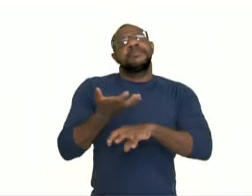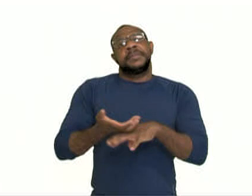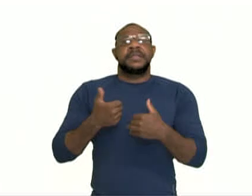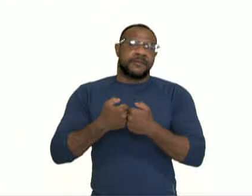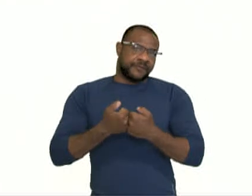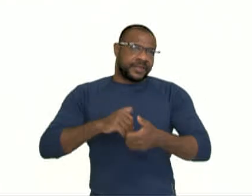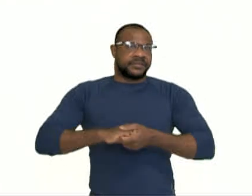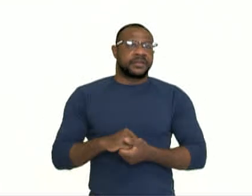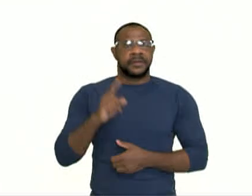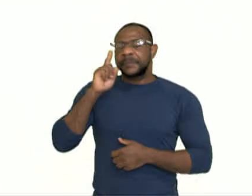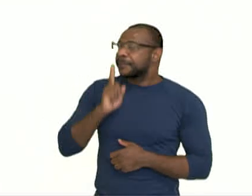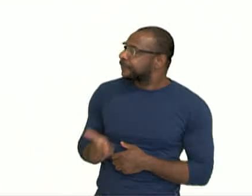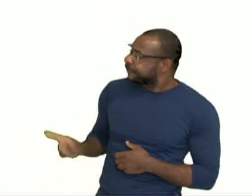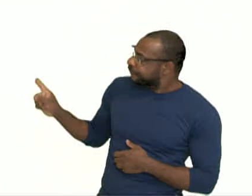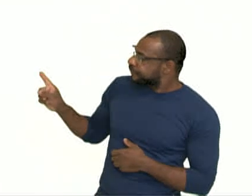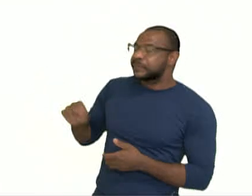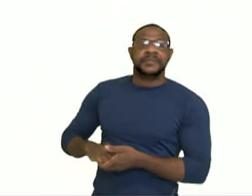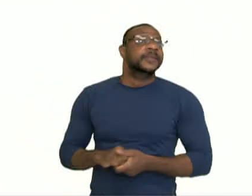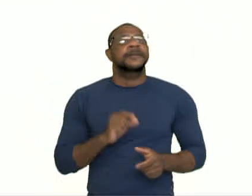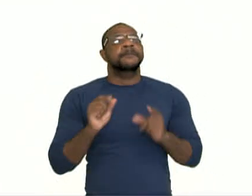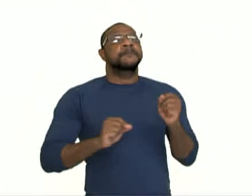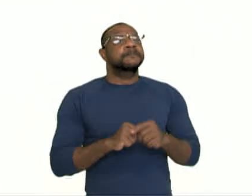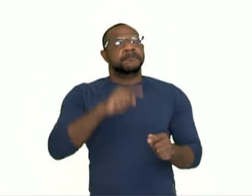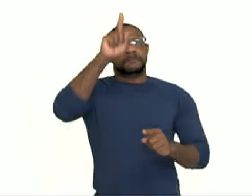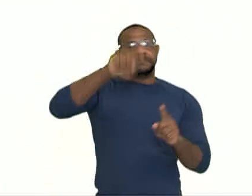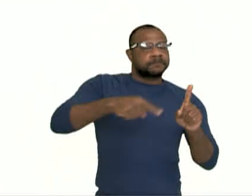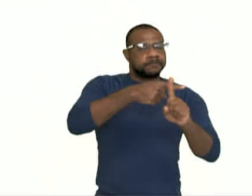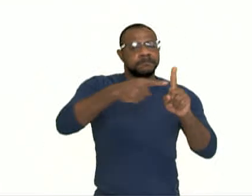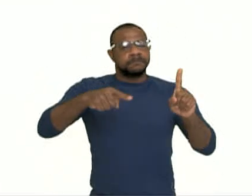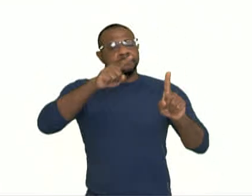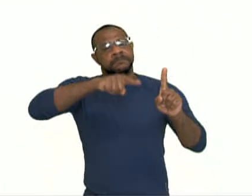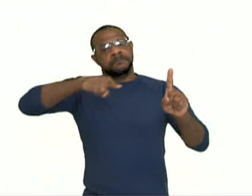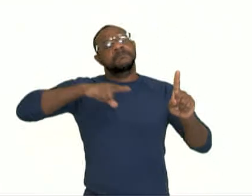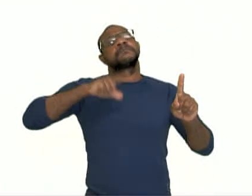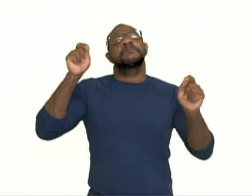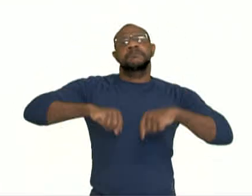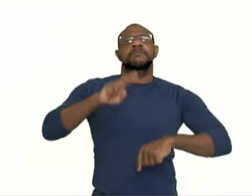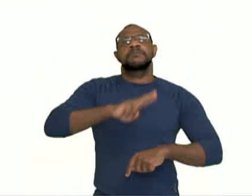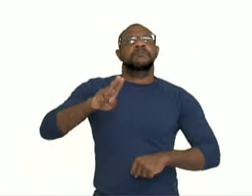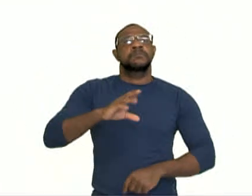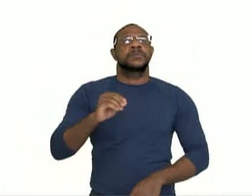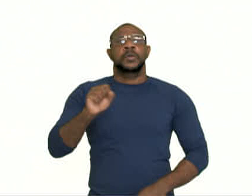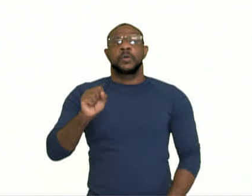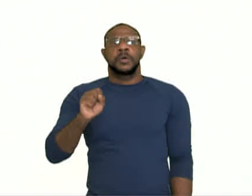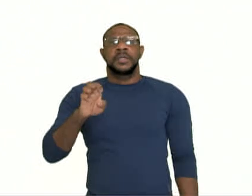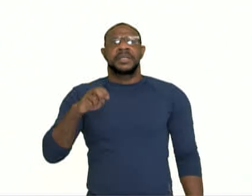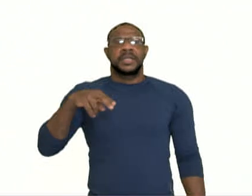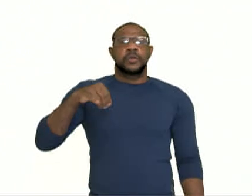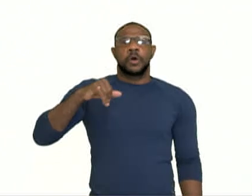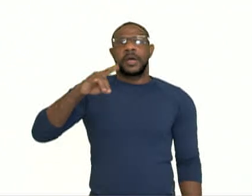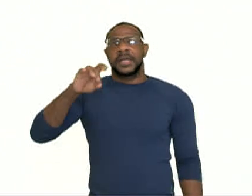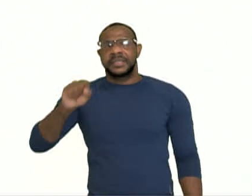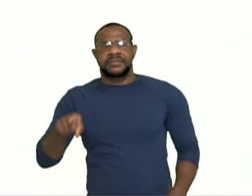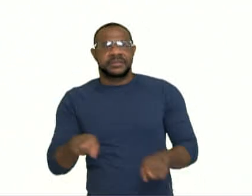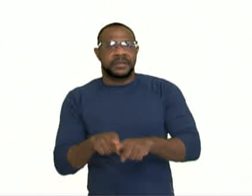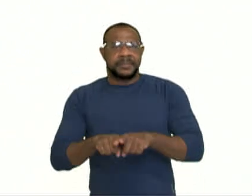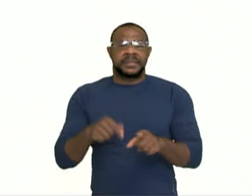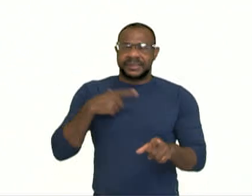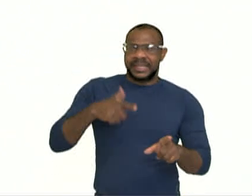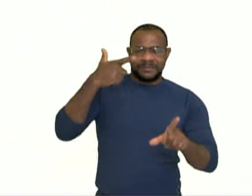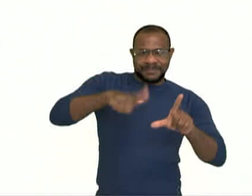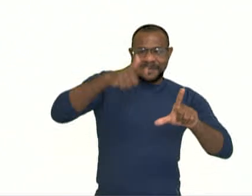cosseno e respectivamente o seu gráfico, que também a gente pode chamar ele de cossenoide, quando ele tem essa